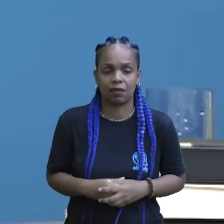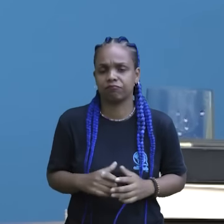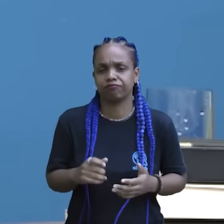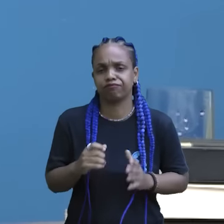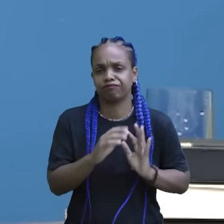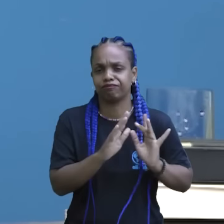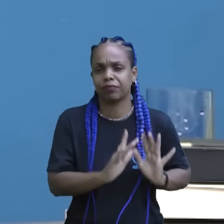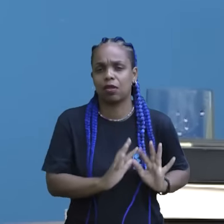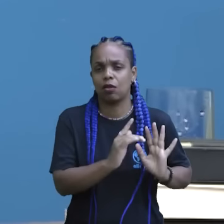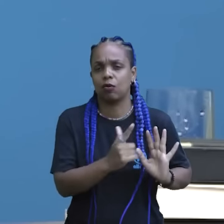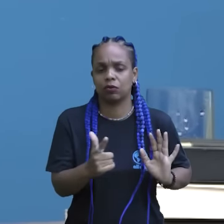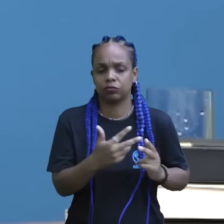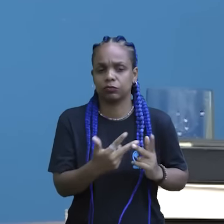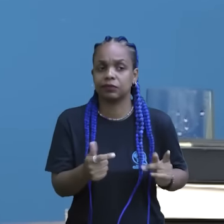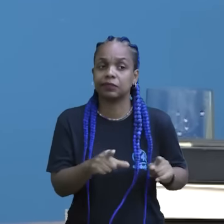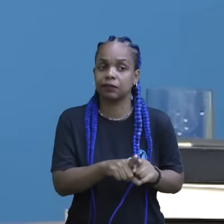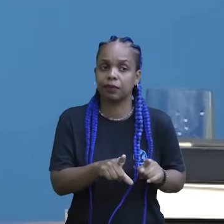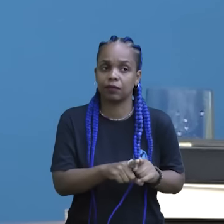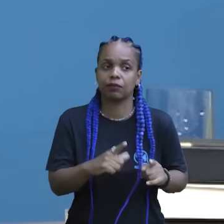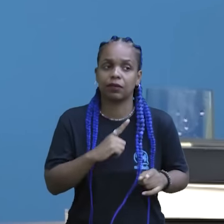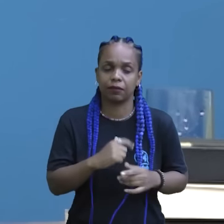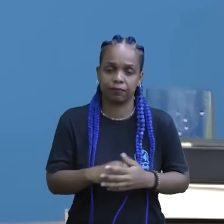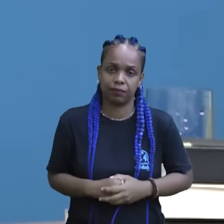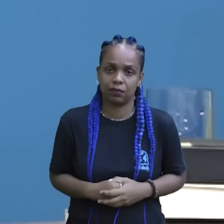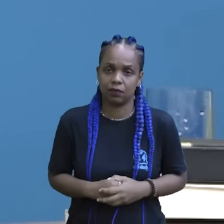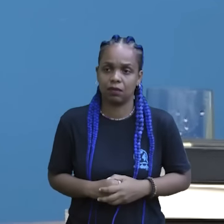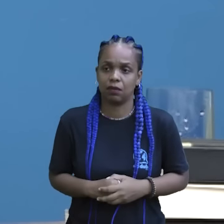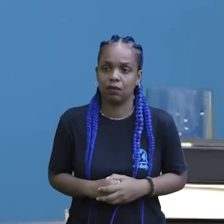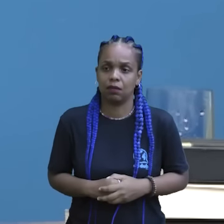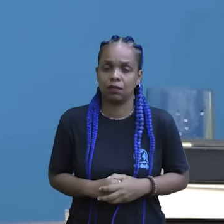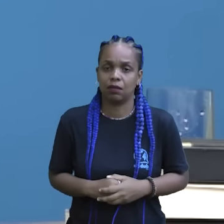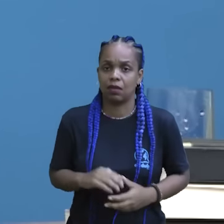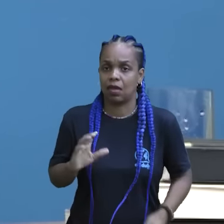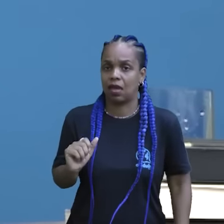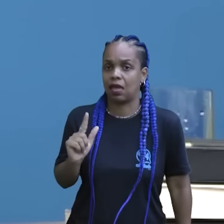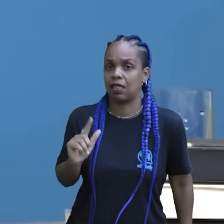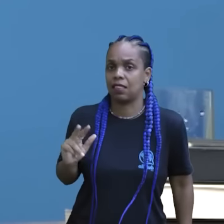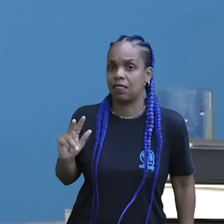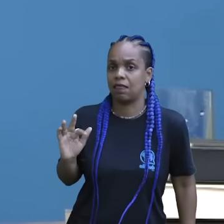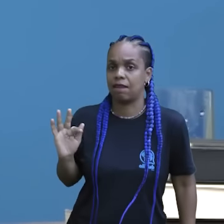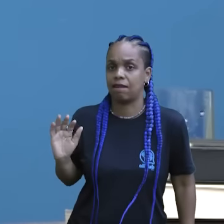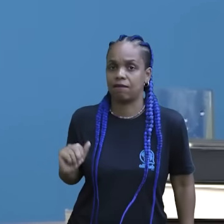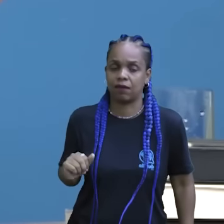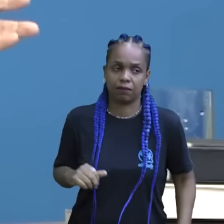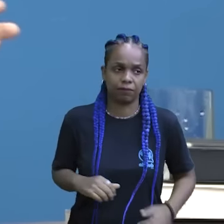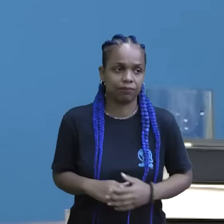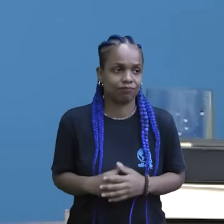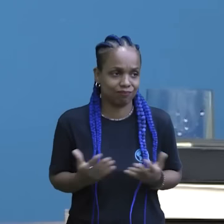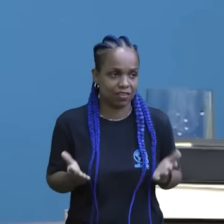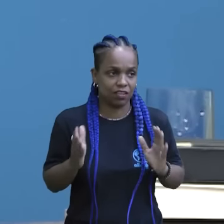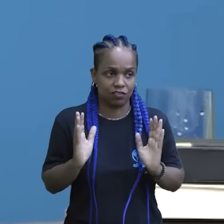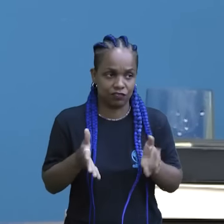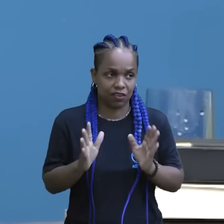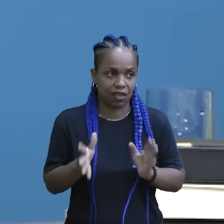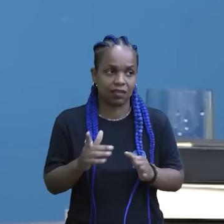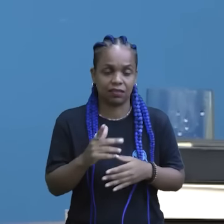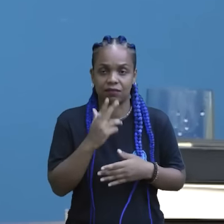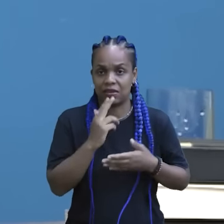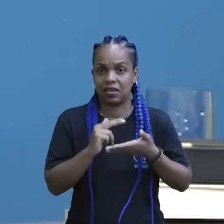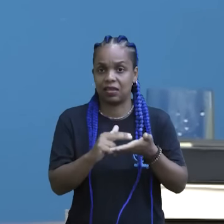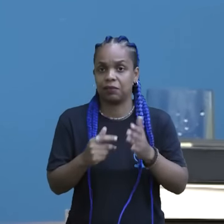terrível. Esse já era um ataque aos políticos danado, porque a história de Numa é a história de um rapaz